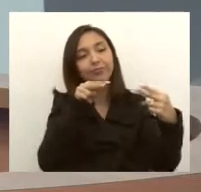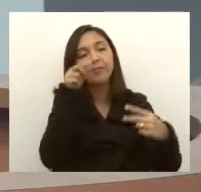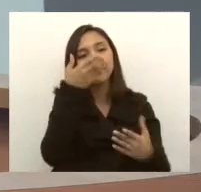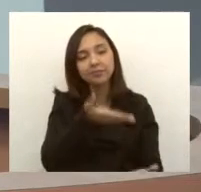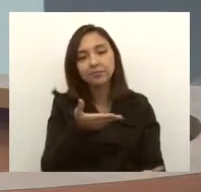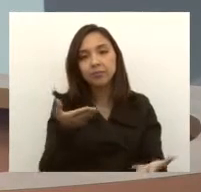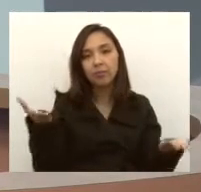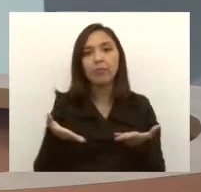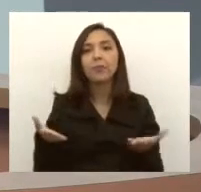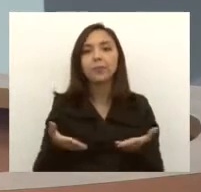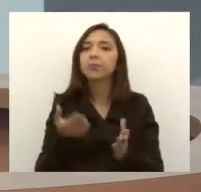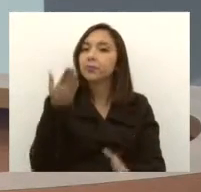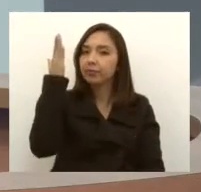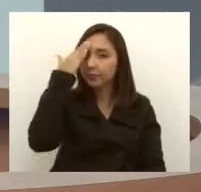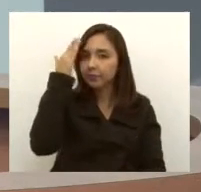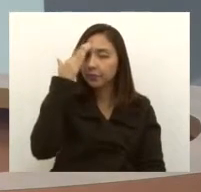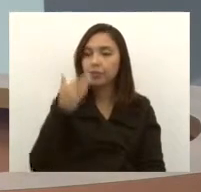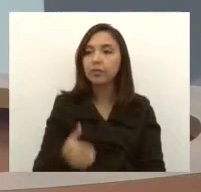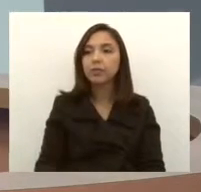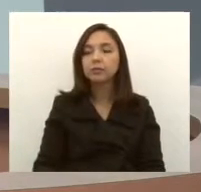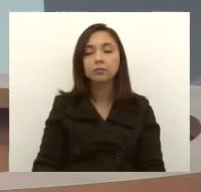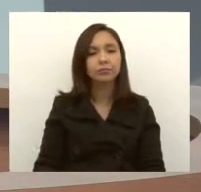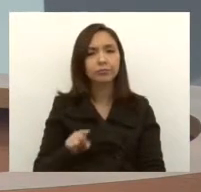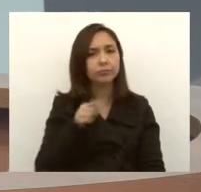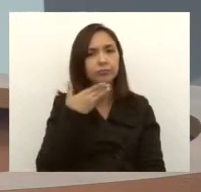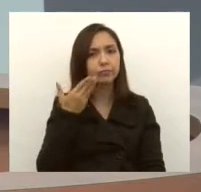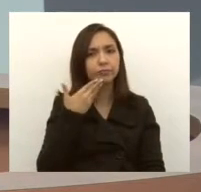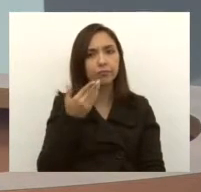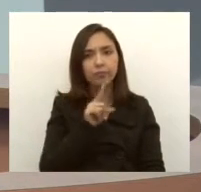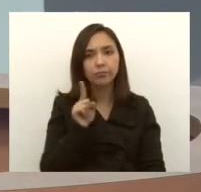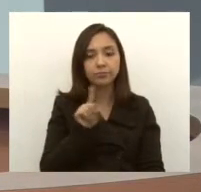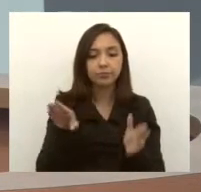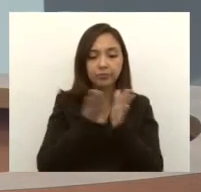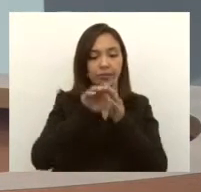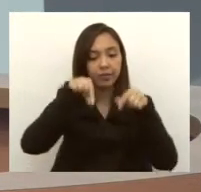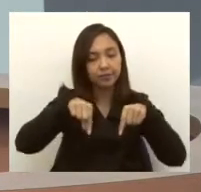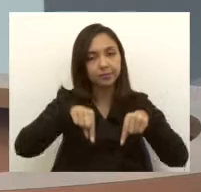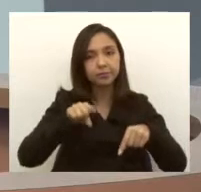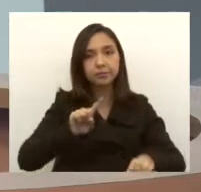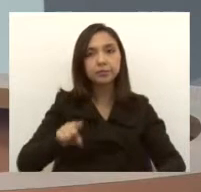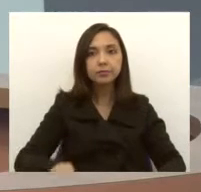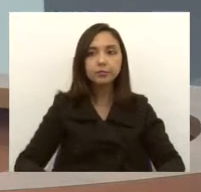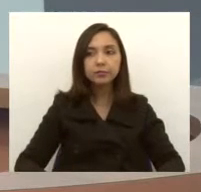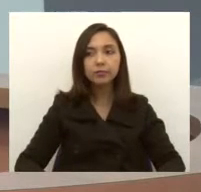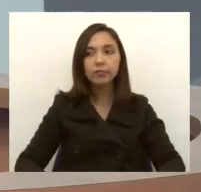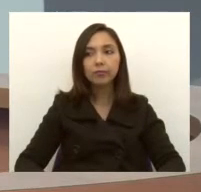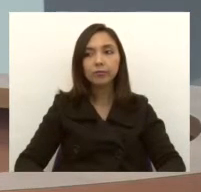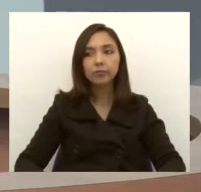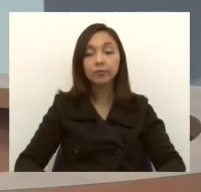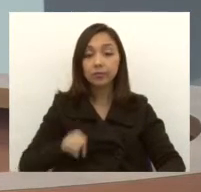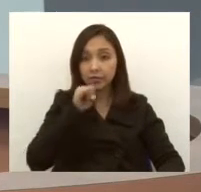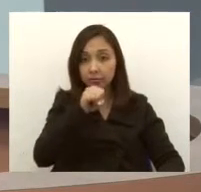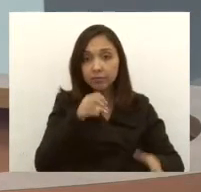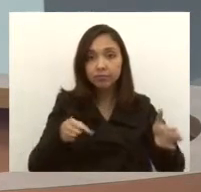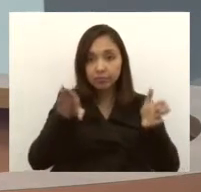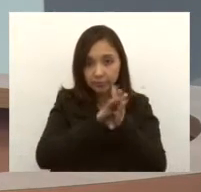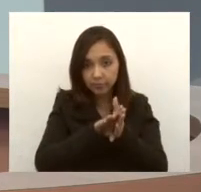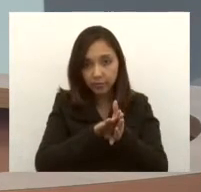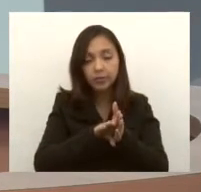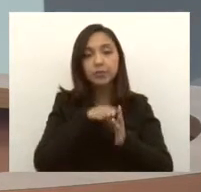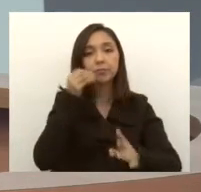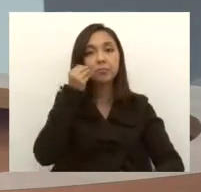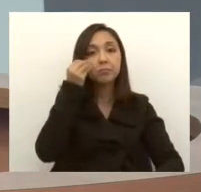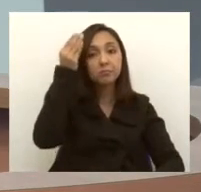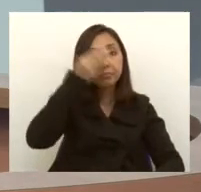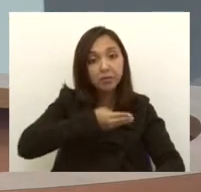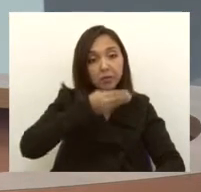hoje e saber que não é tão simples chegar a esta casa. Se Vossa Excelência chegou, é a